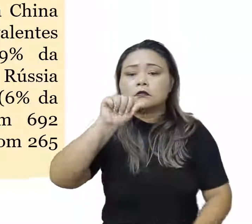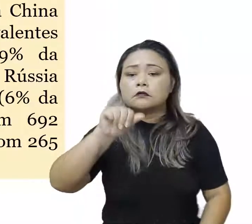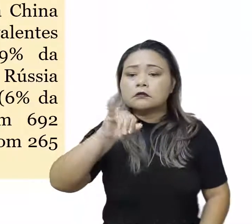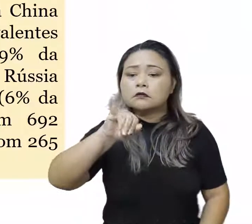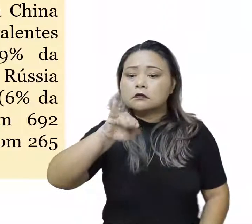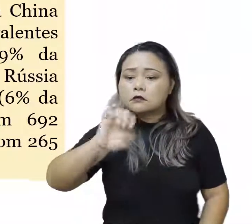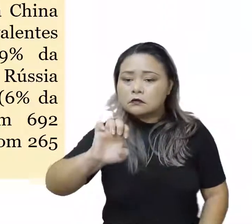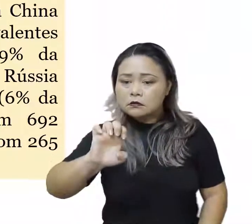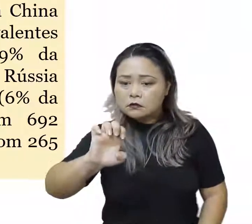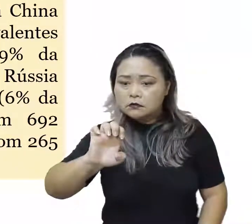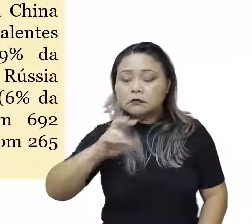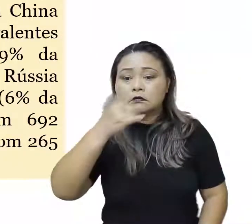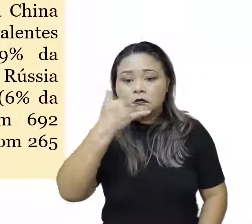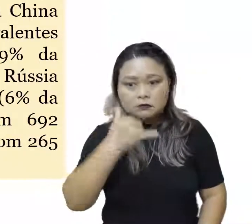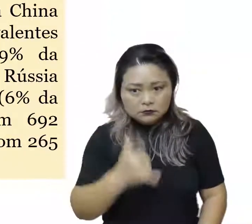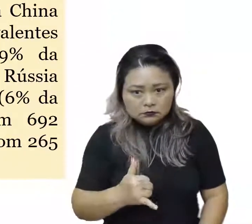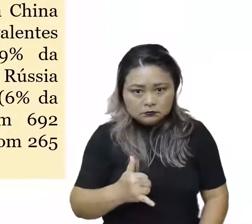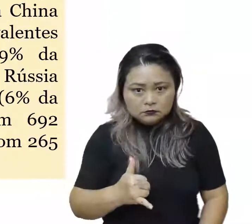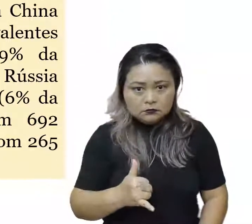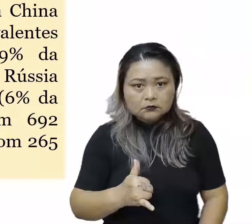Agência Internacional de Energia,